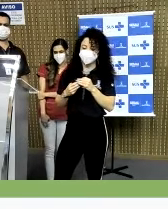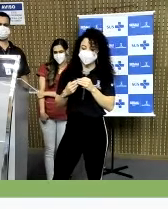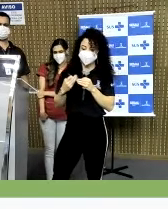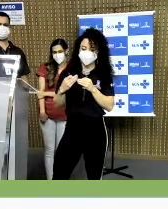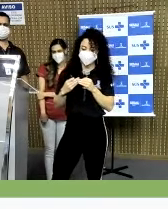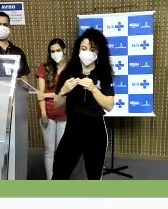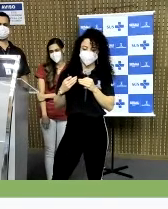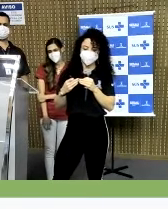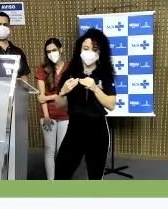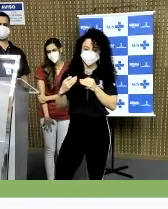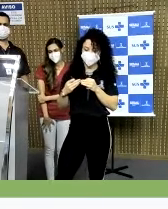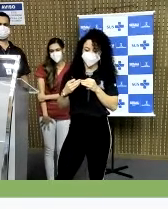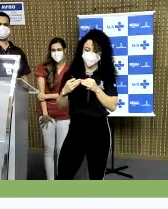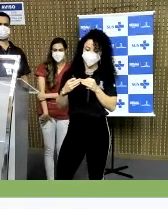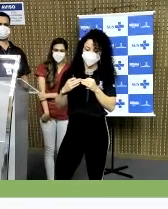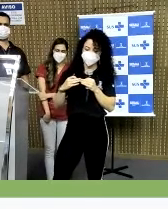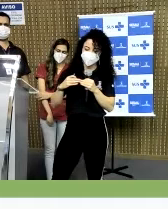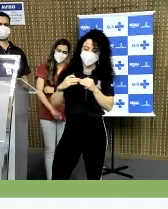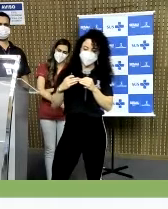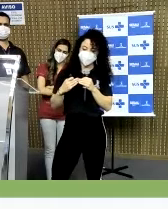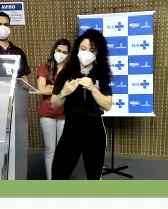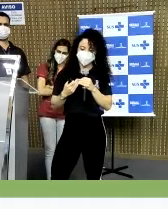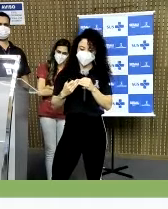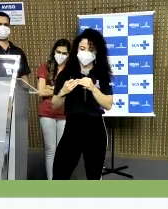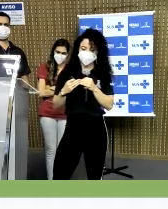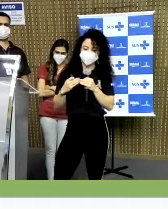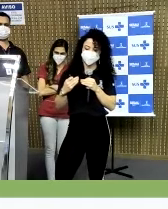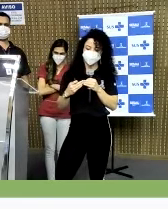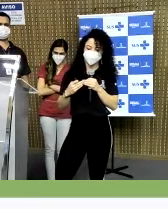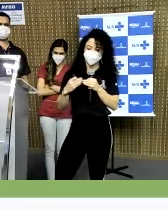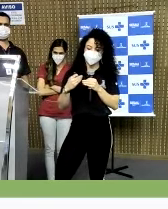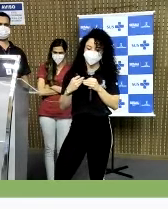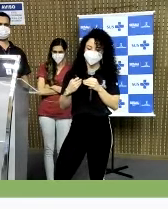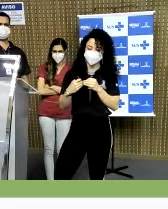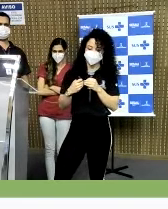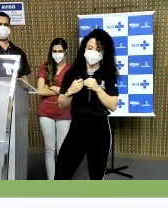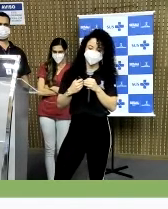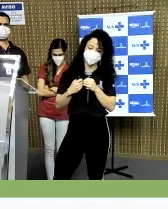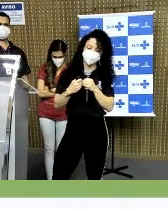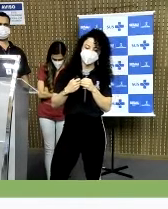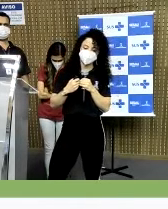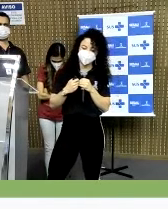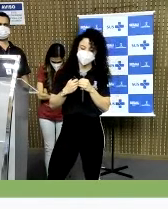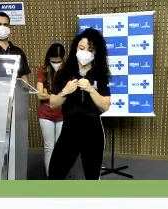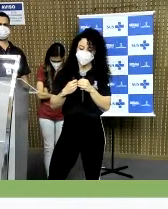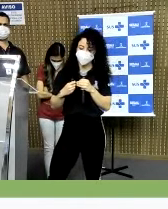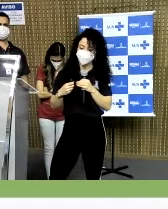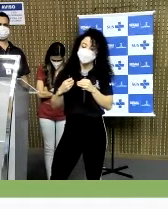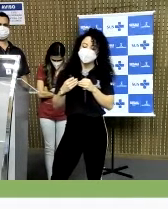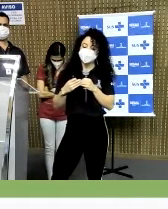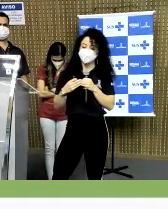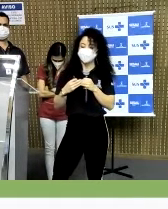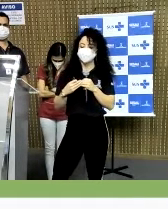uma população de 3.472. Nós conseguimos alcançar em 2020 136%, né, de